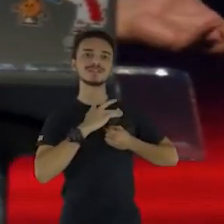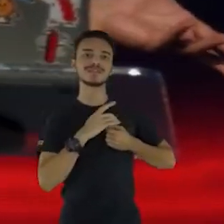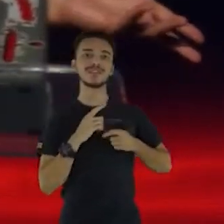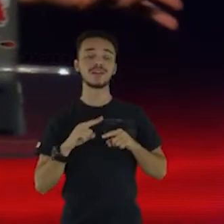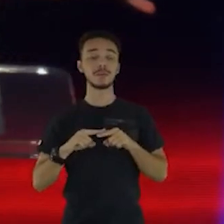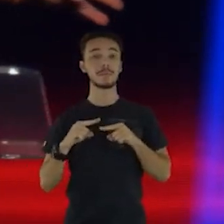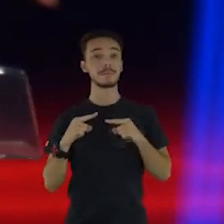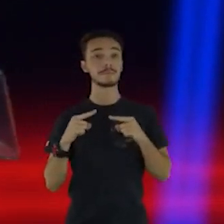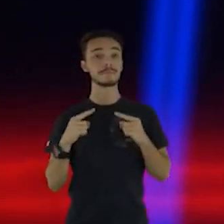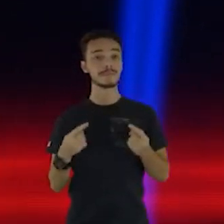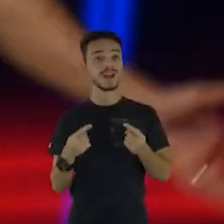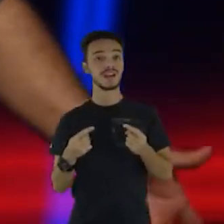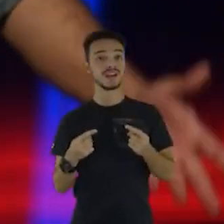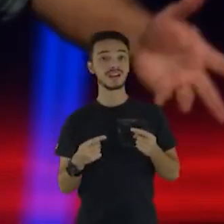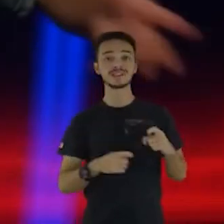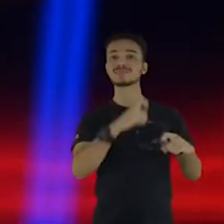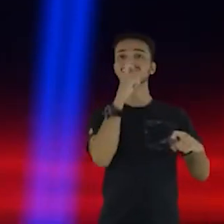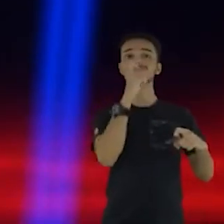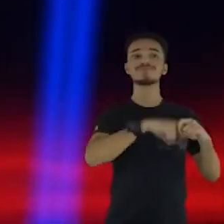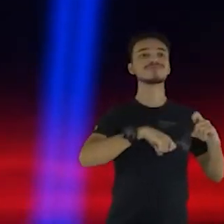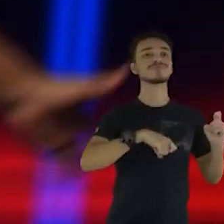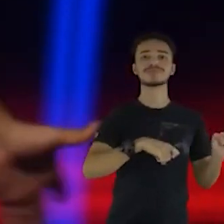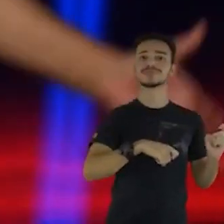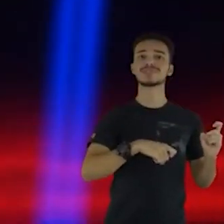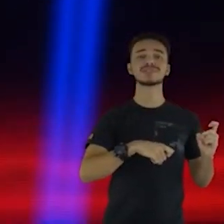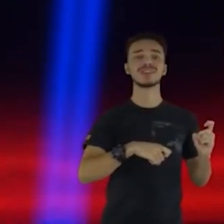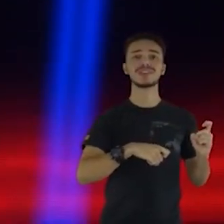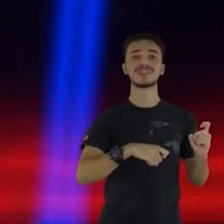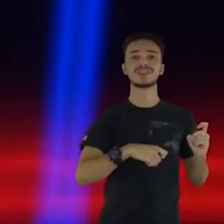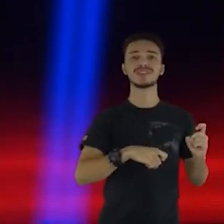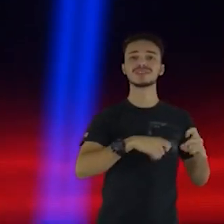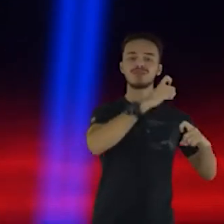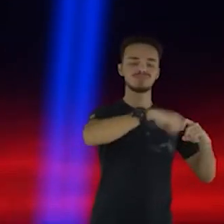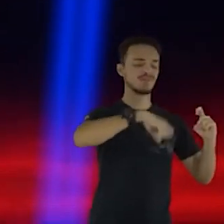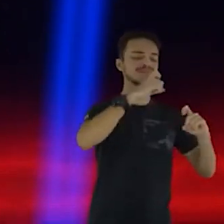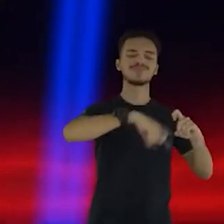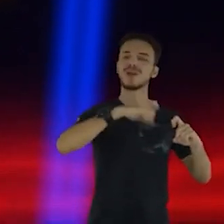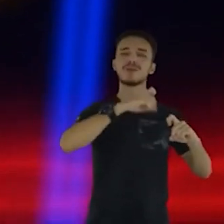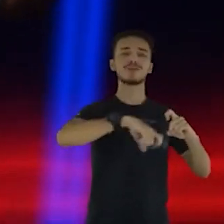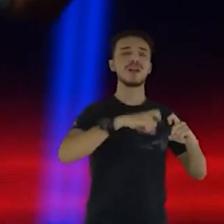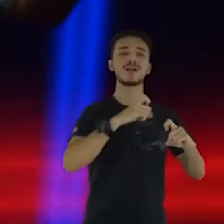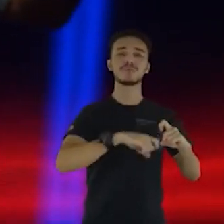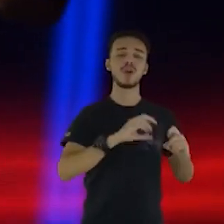estão querendo ter relações sexuais com todas as meninas que ele conhece.